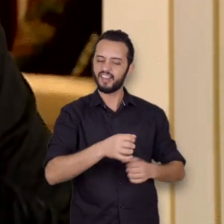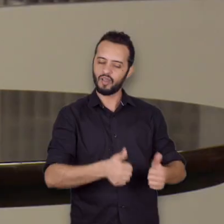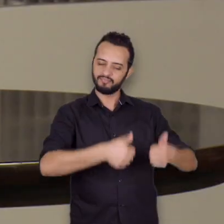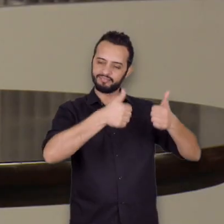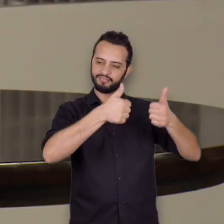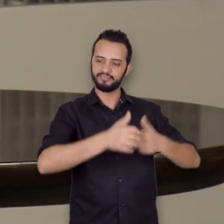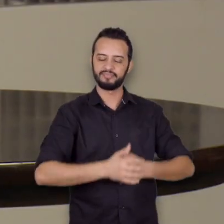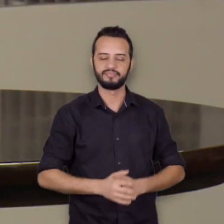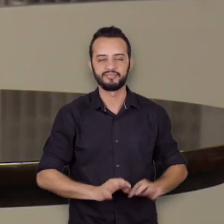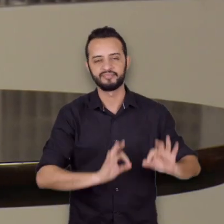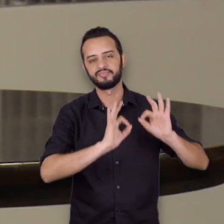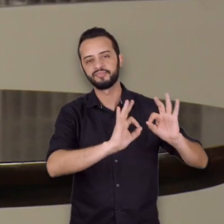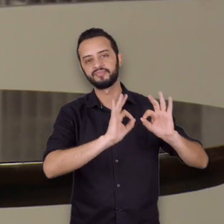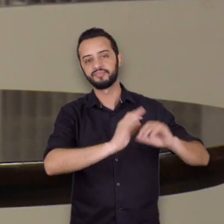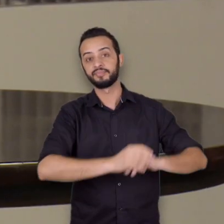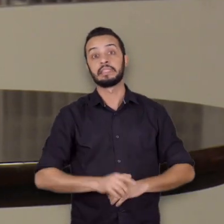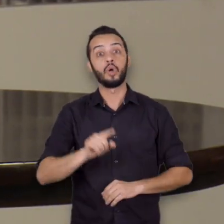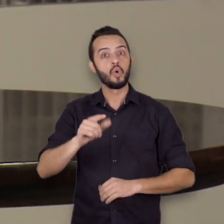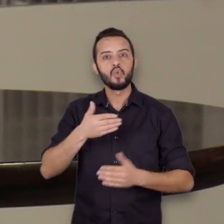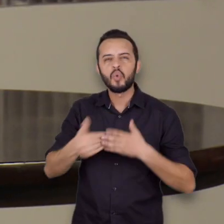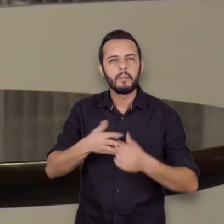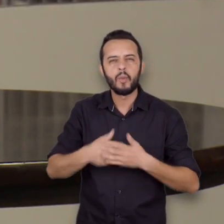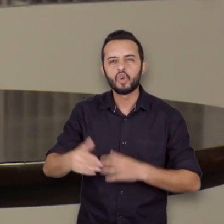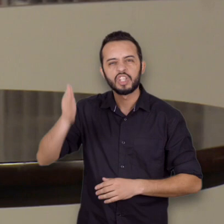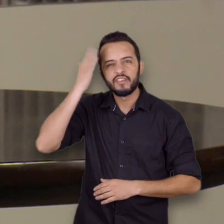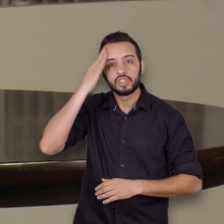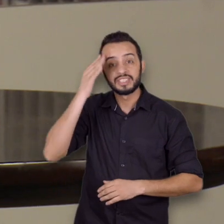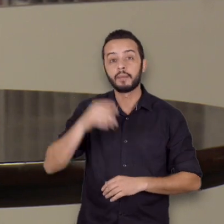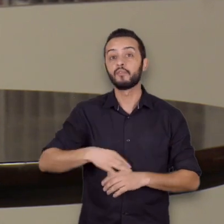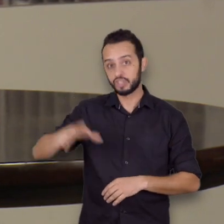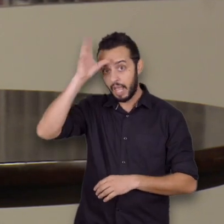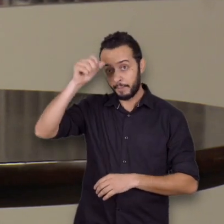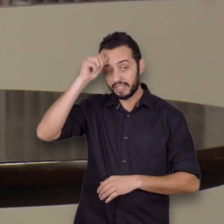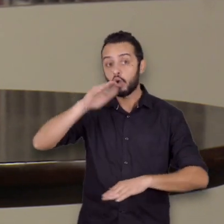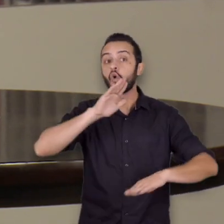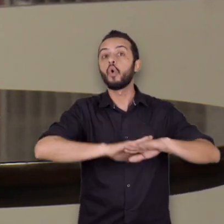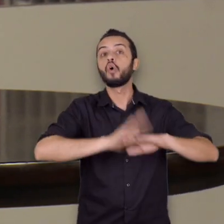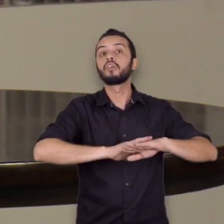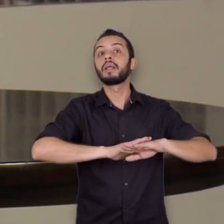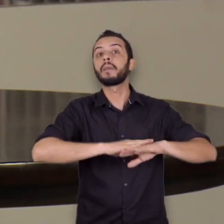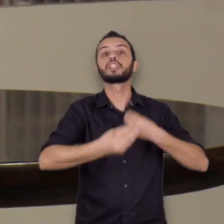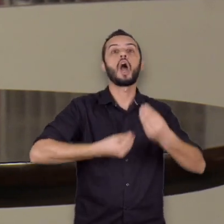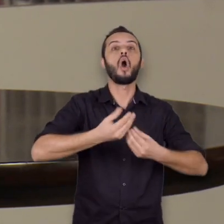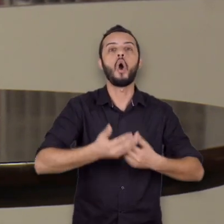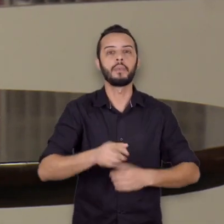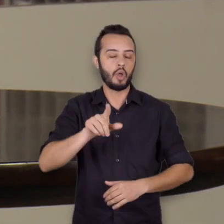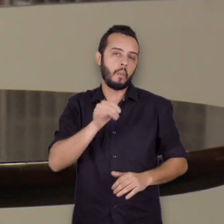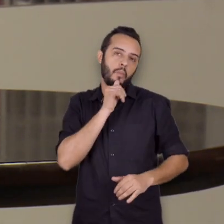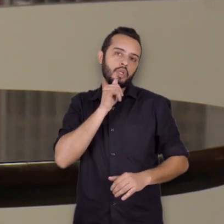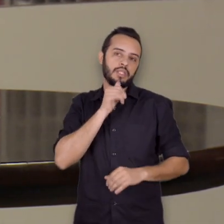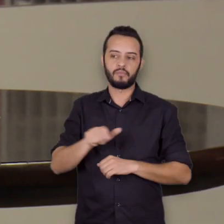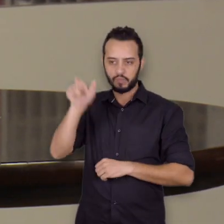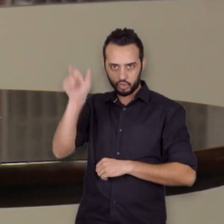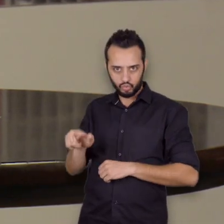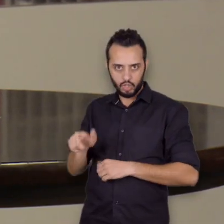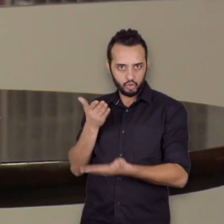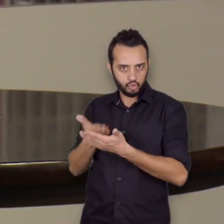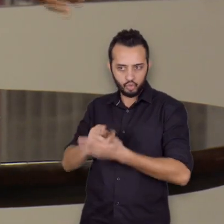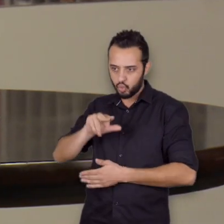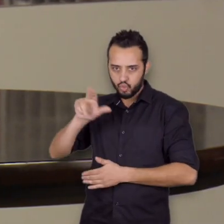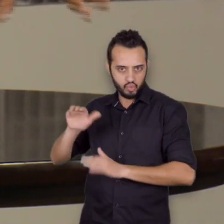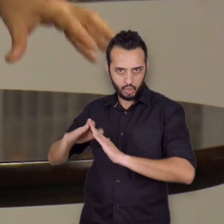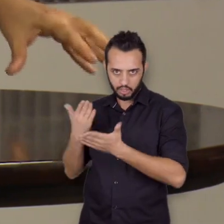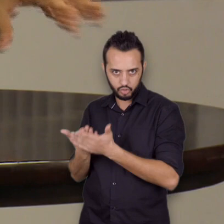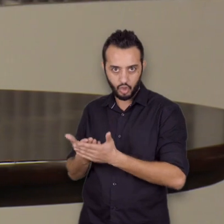escola. Então não me importa o que você sabe, importa o que você faz com o que você sabe. Então se você não foi à escola, mas